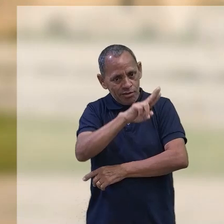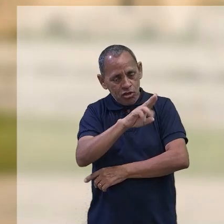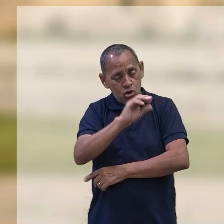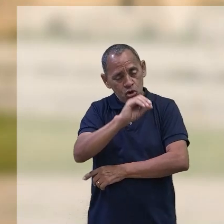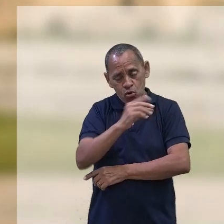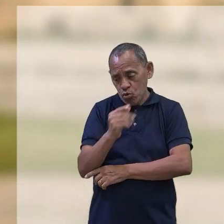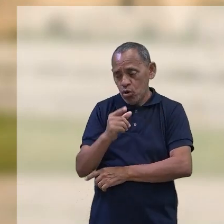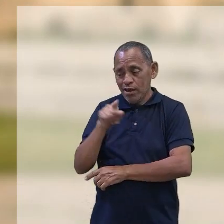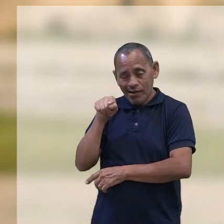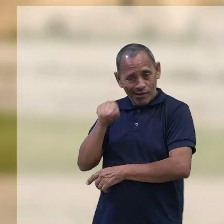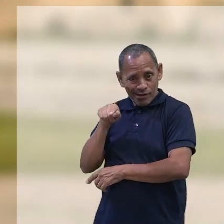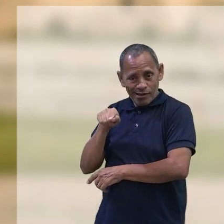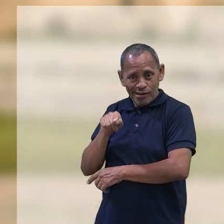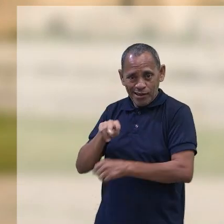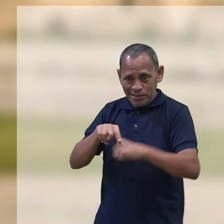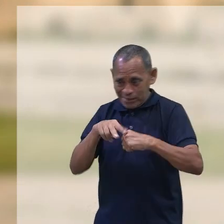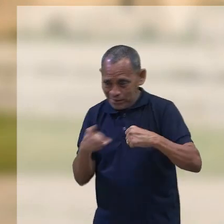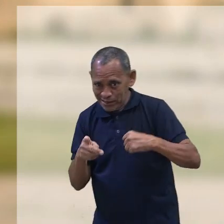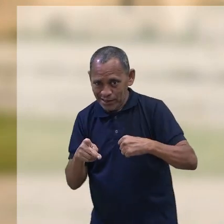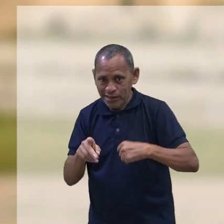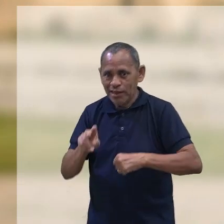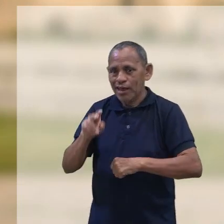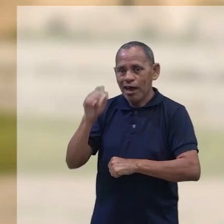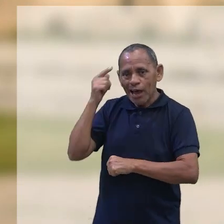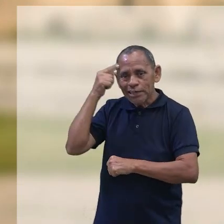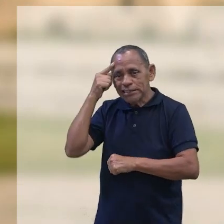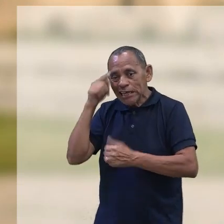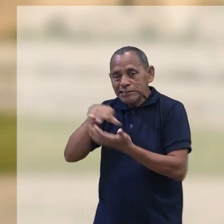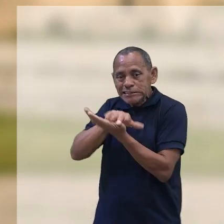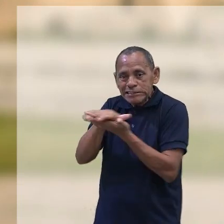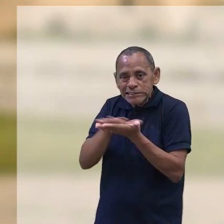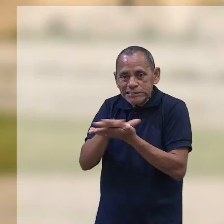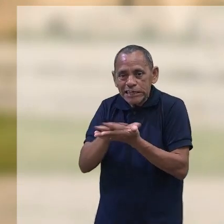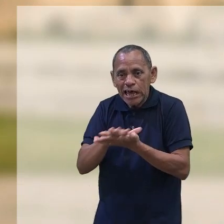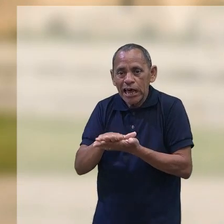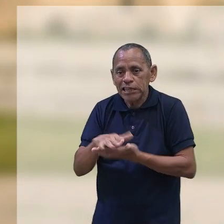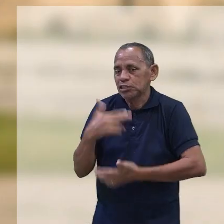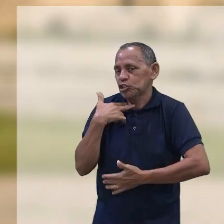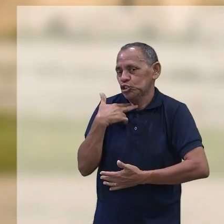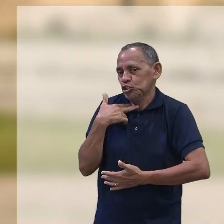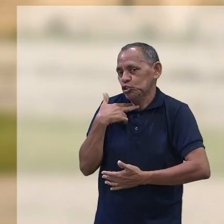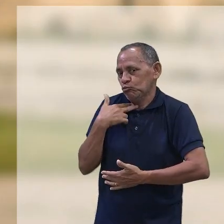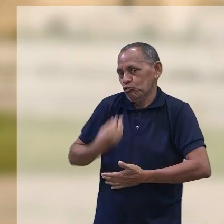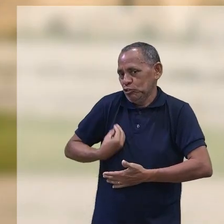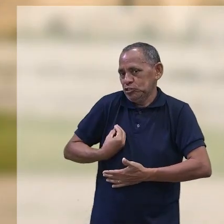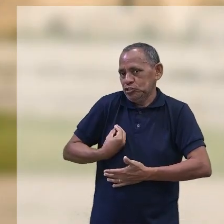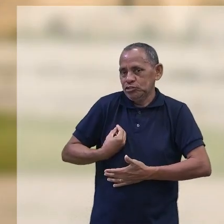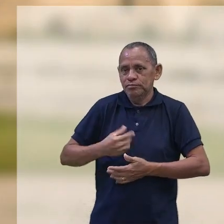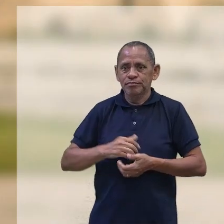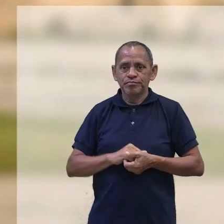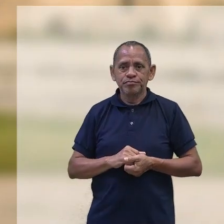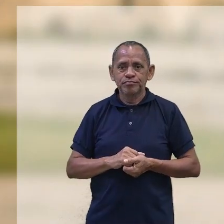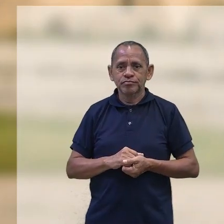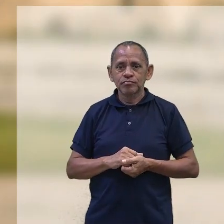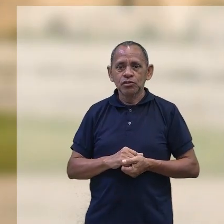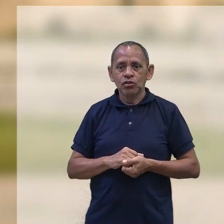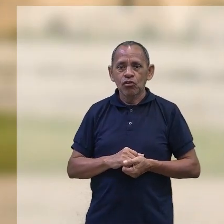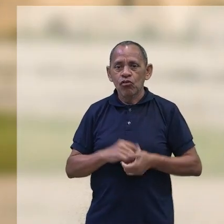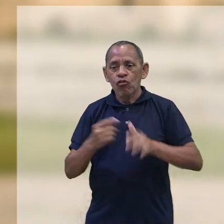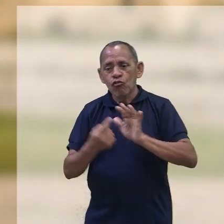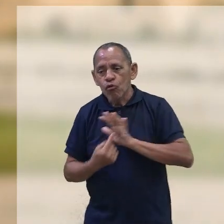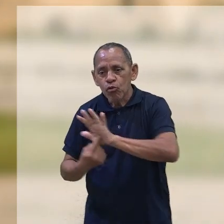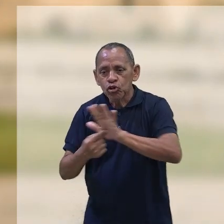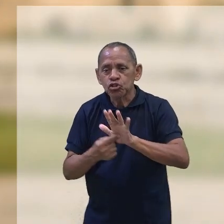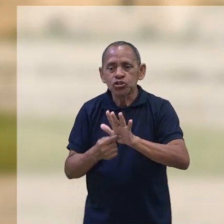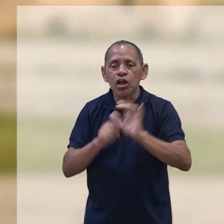ser pensado, não pode ser existido, tá? Então, é essa a ideia. Eu vou fazer o seguinte, então. Eu vou trazer o próprio